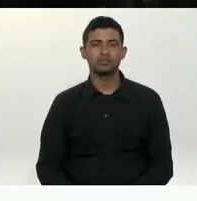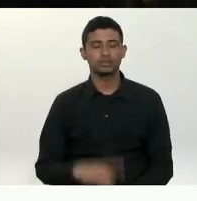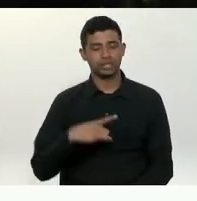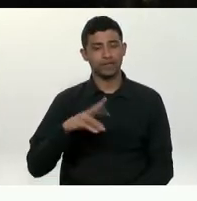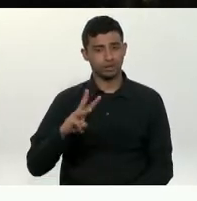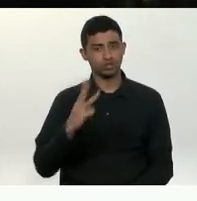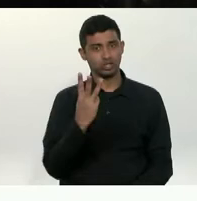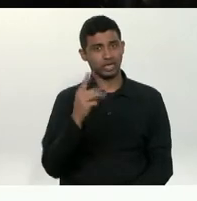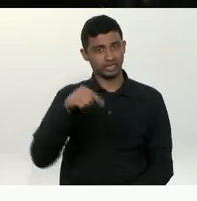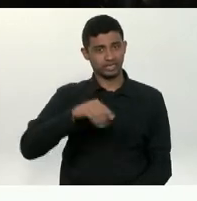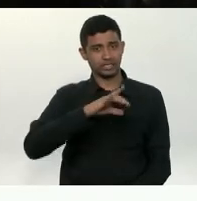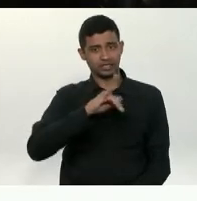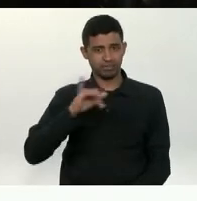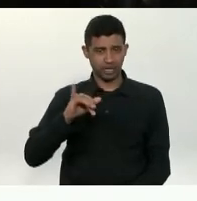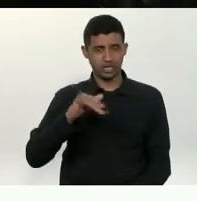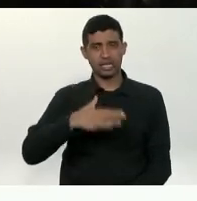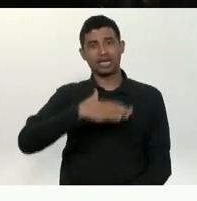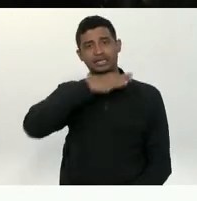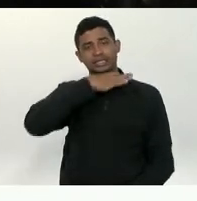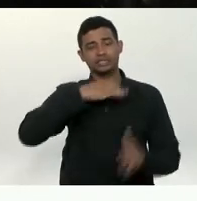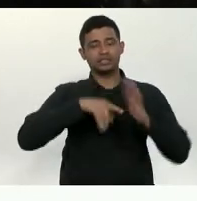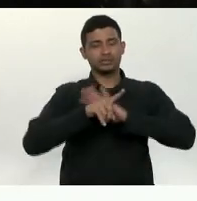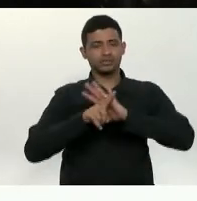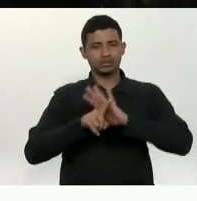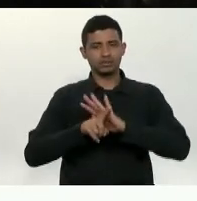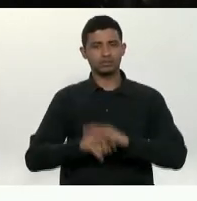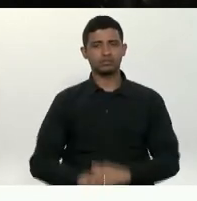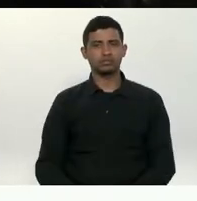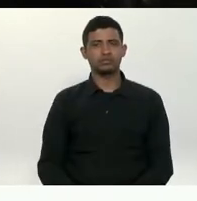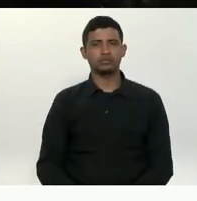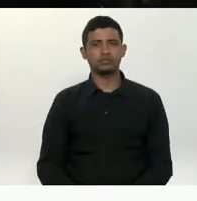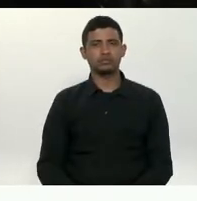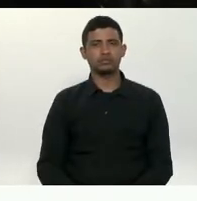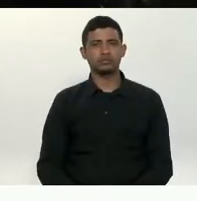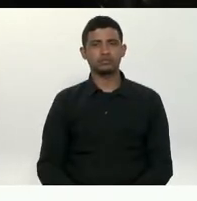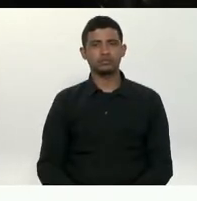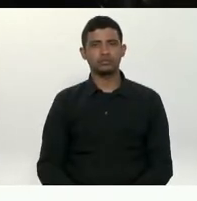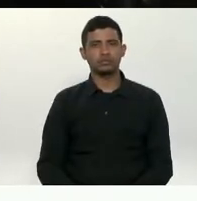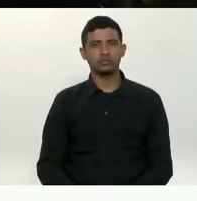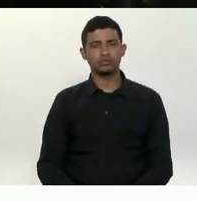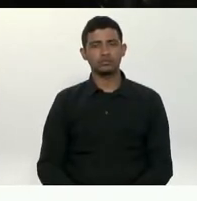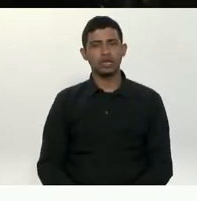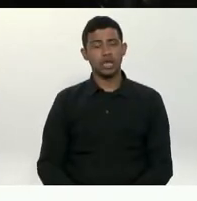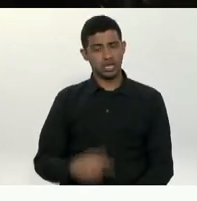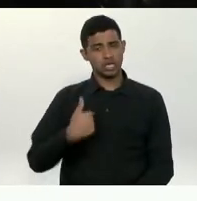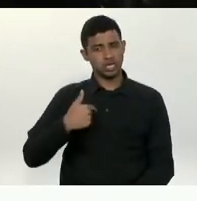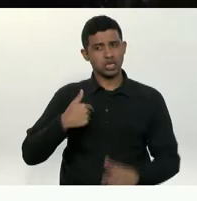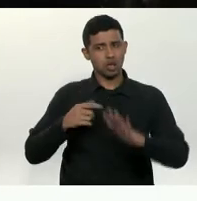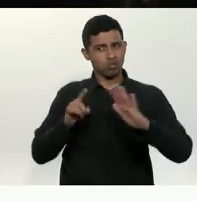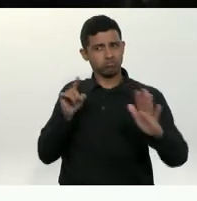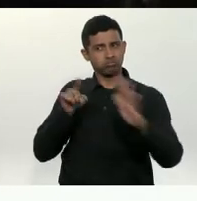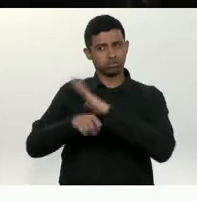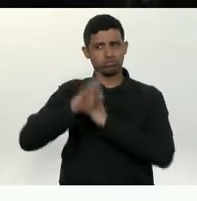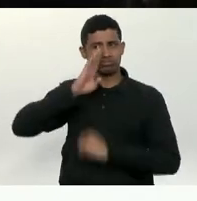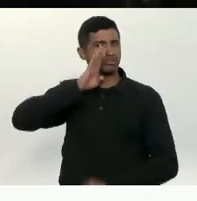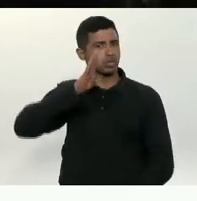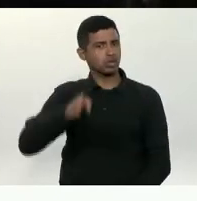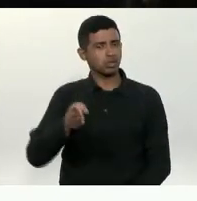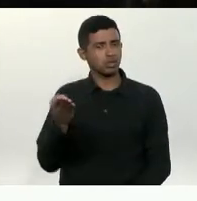na CPI da crise fiscal. E, aliás, fui eu que questionei de forma bem